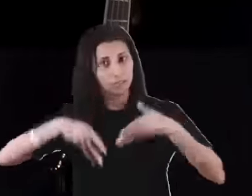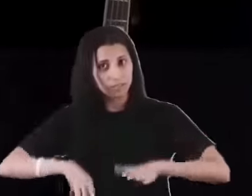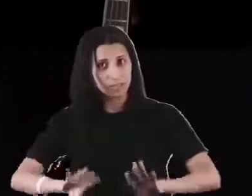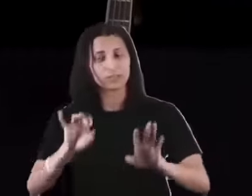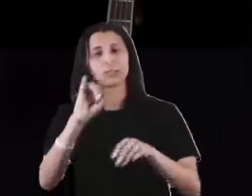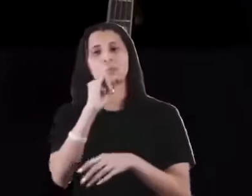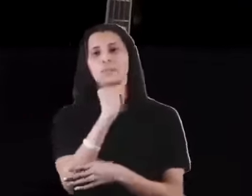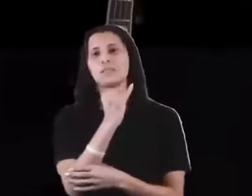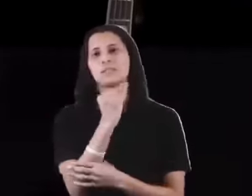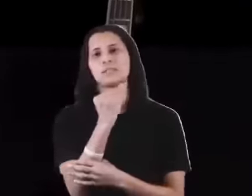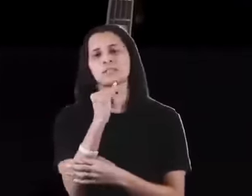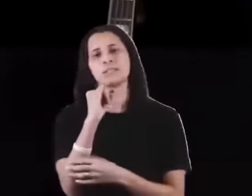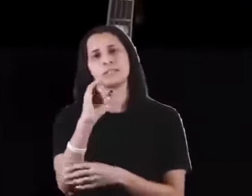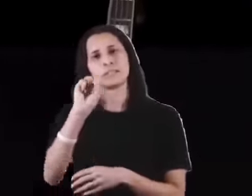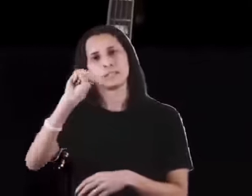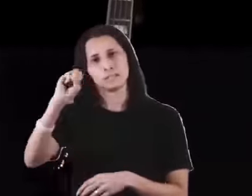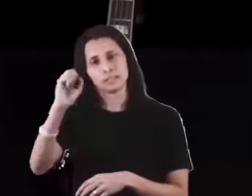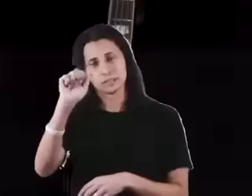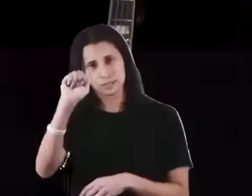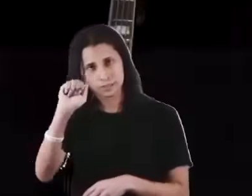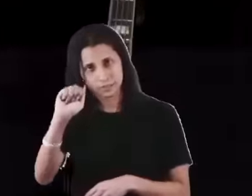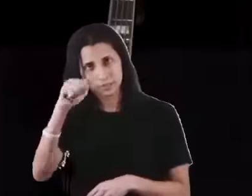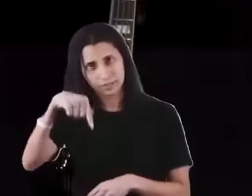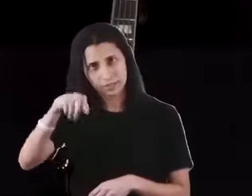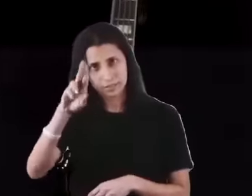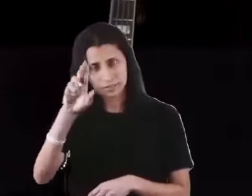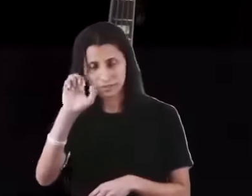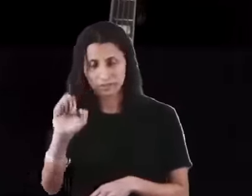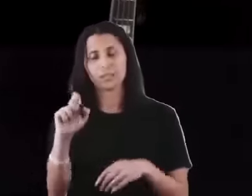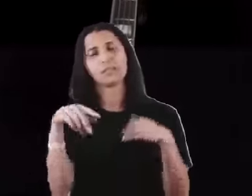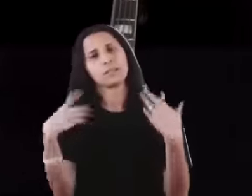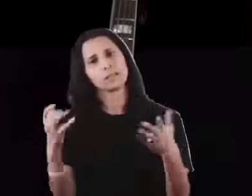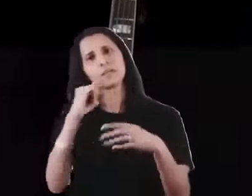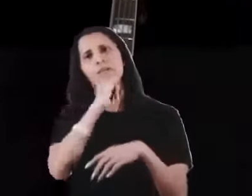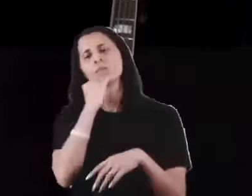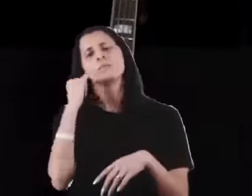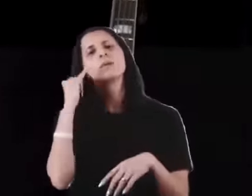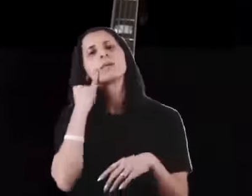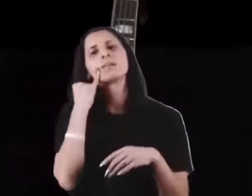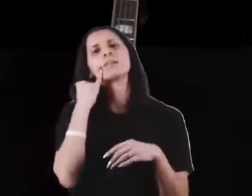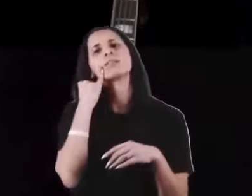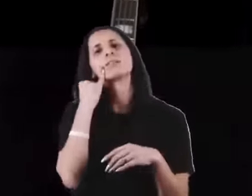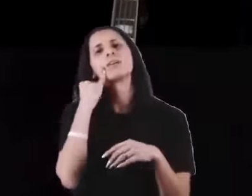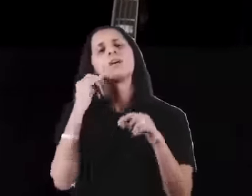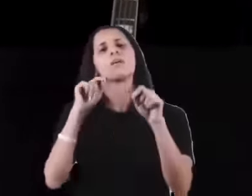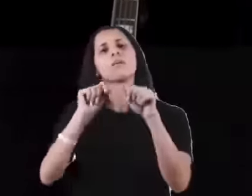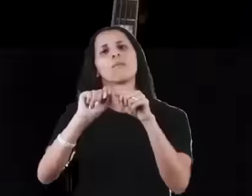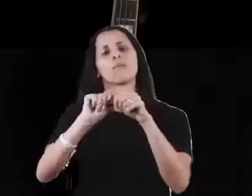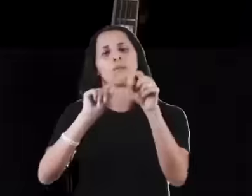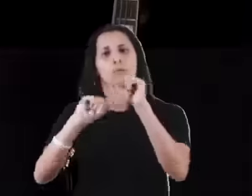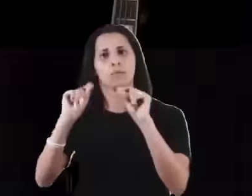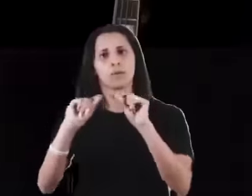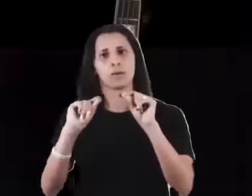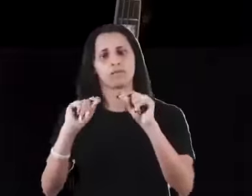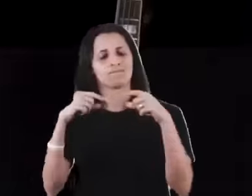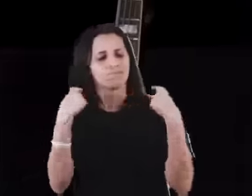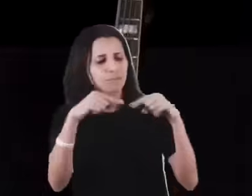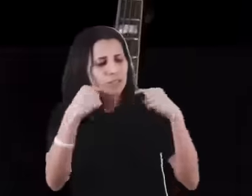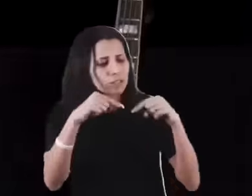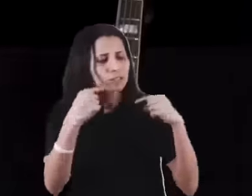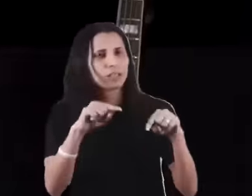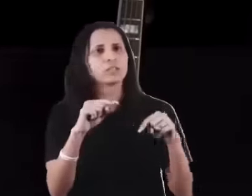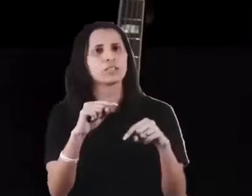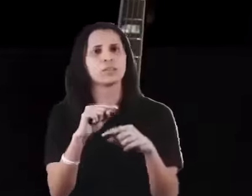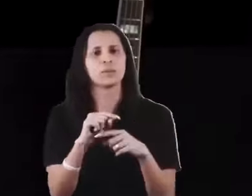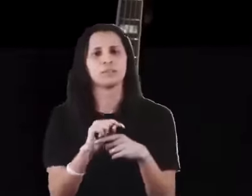irmãos Ismael catucou Isaac Sara se revoltou o e disse o que